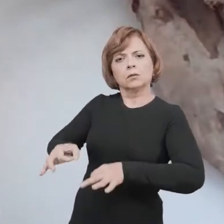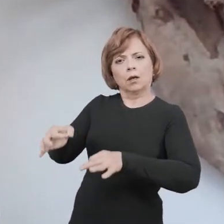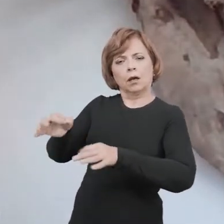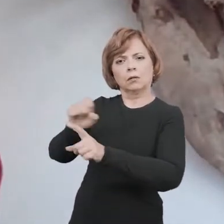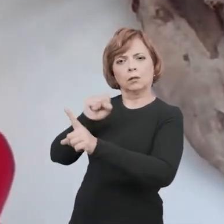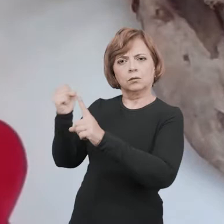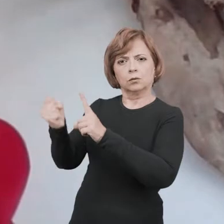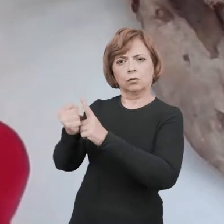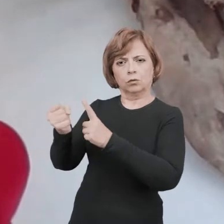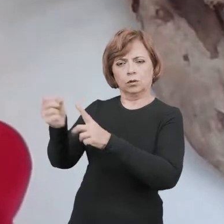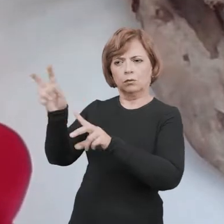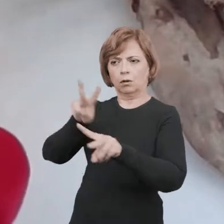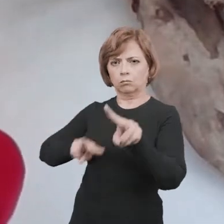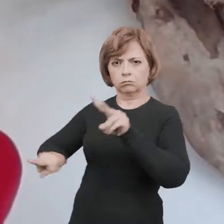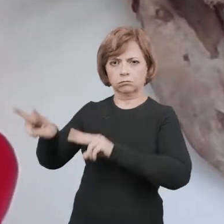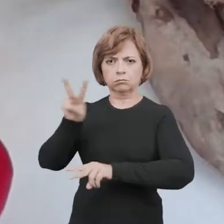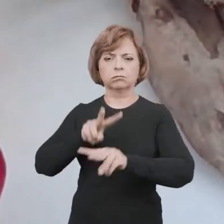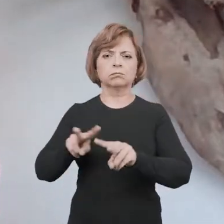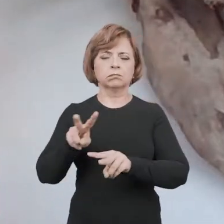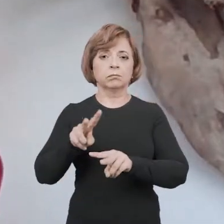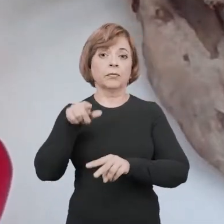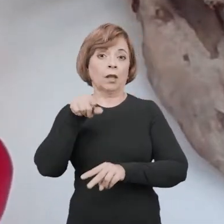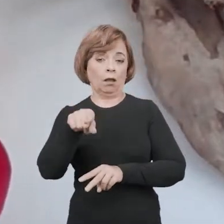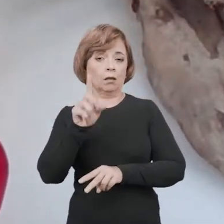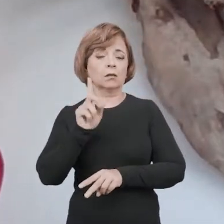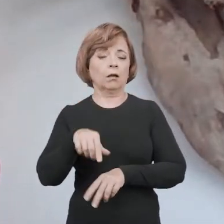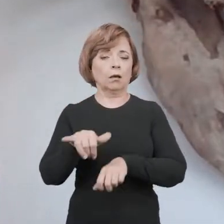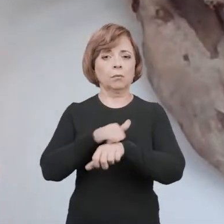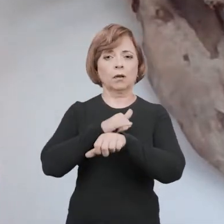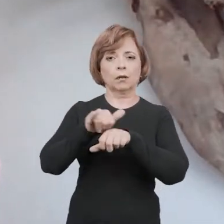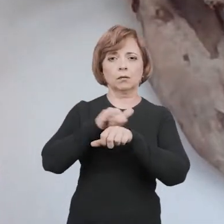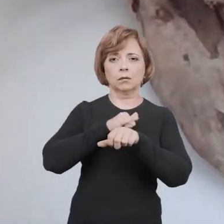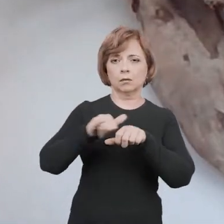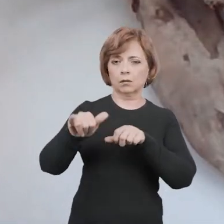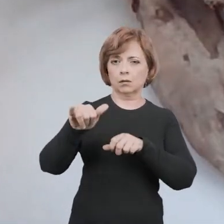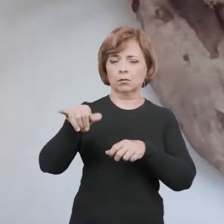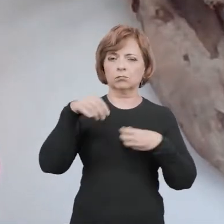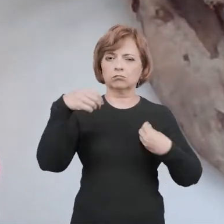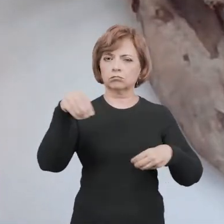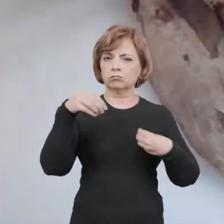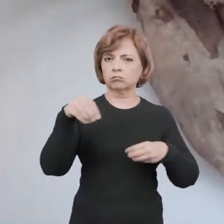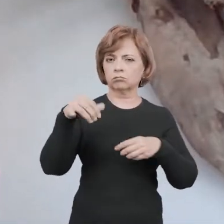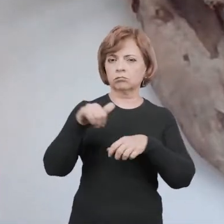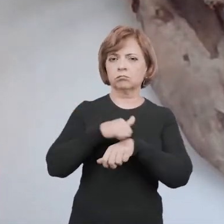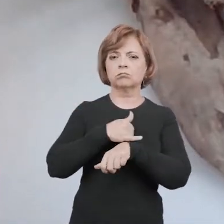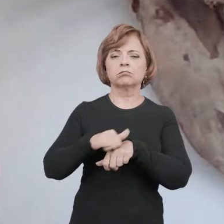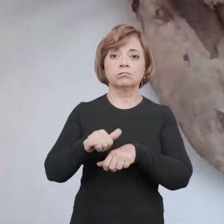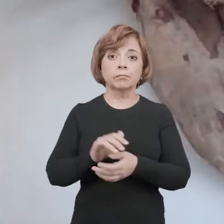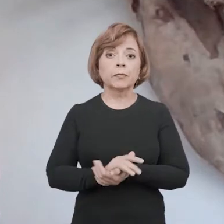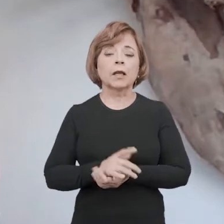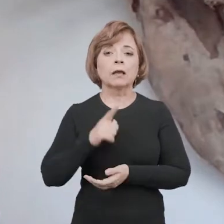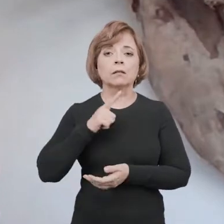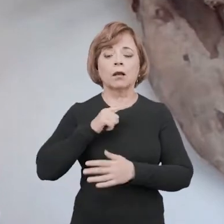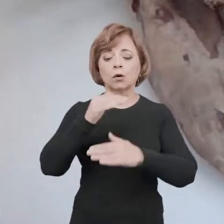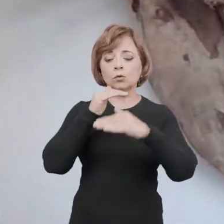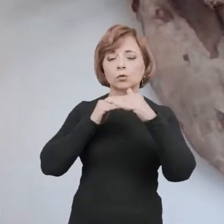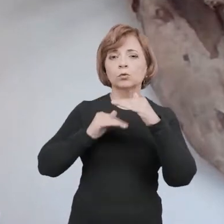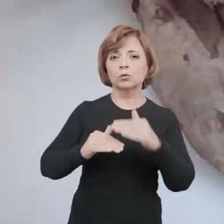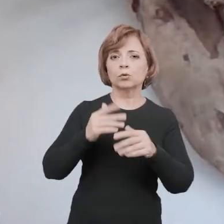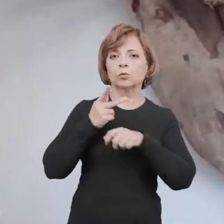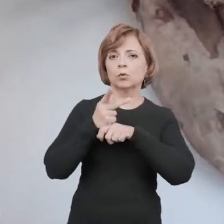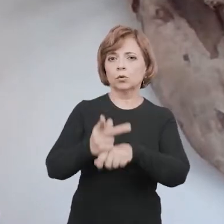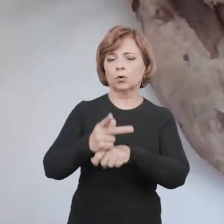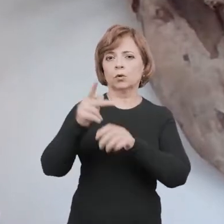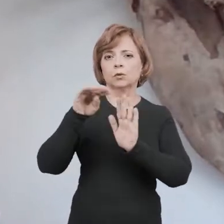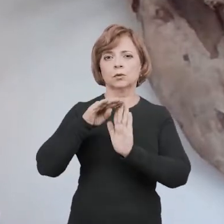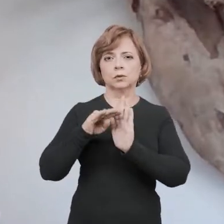sociedade. Essa tem sido a tônica do planejamento estratégico, essa tem sido a tônica da atuação da